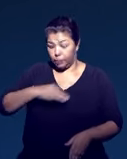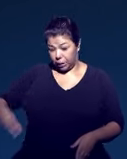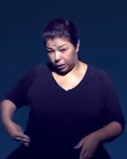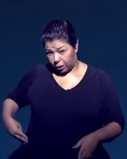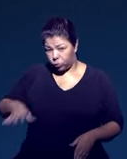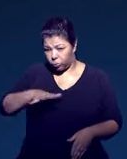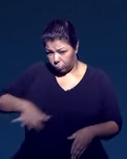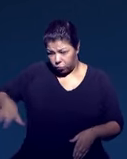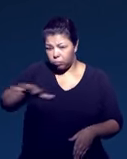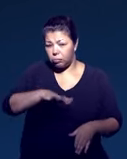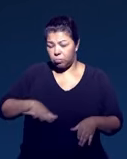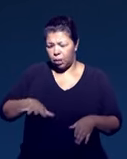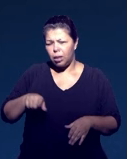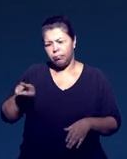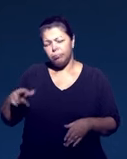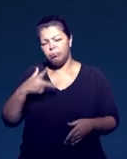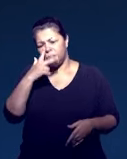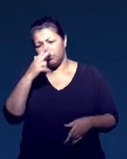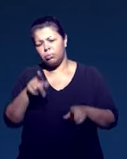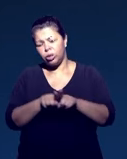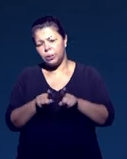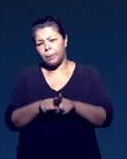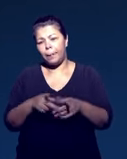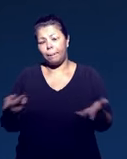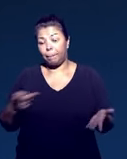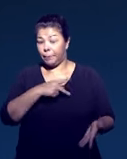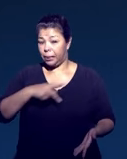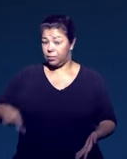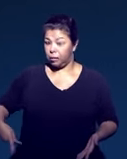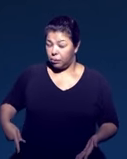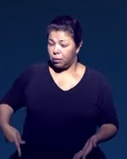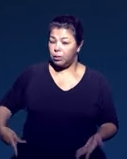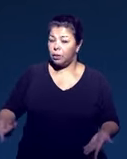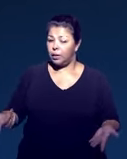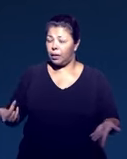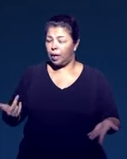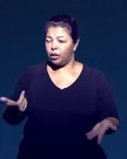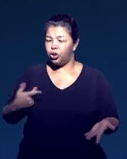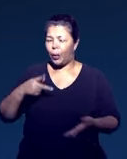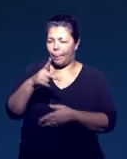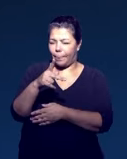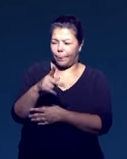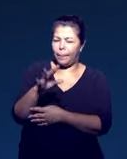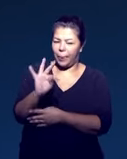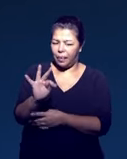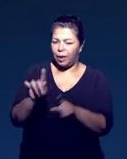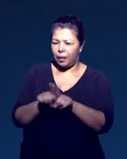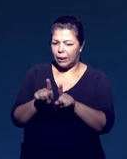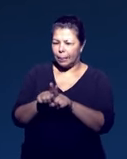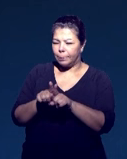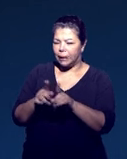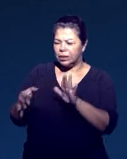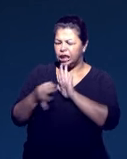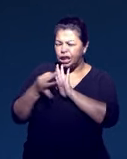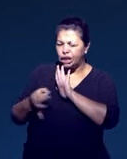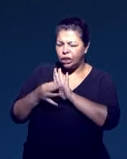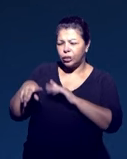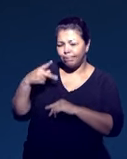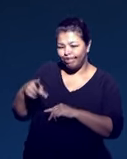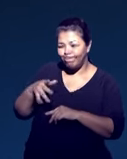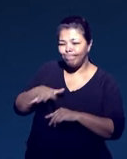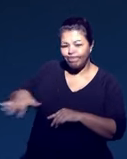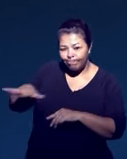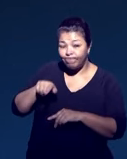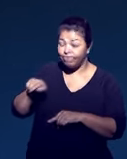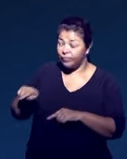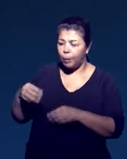a presidente do PT tem feito grandes críticas ao Senhor com relação a esse temas eh como é que o senhor